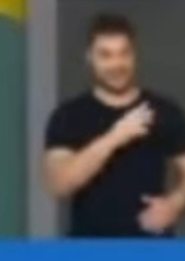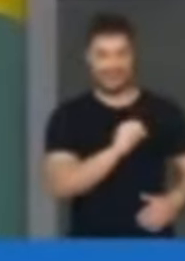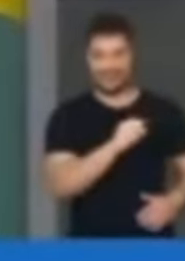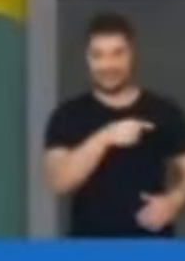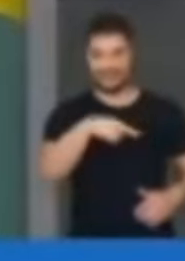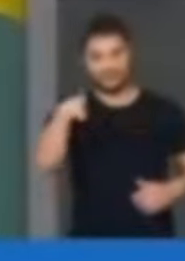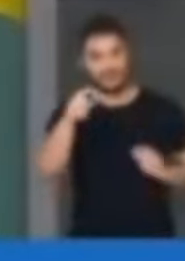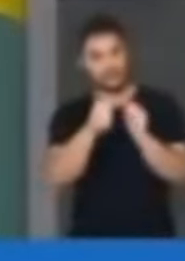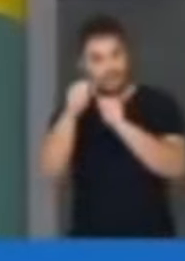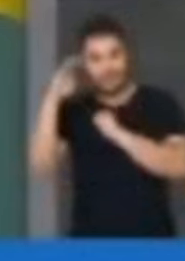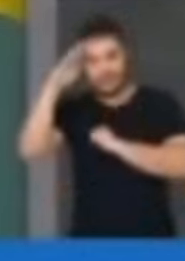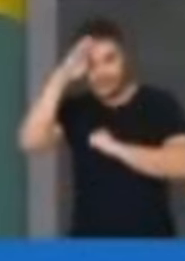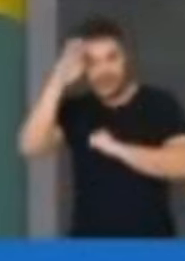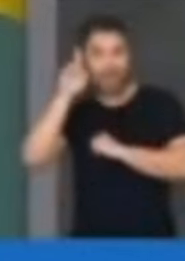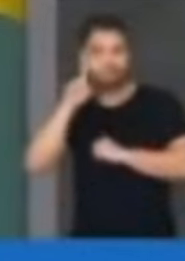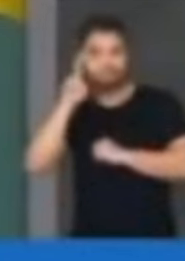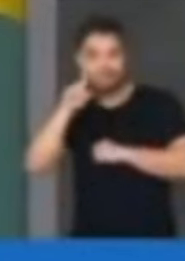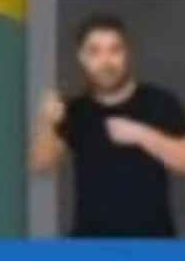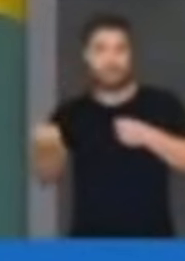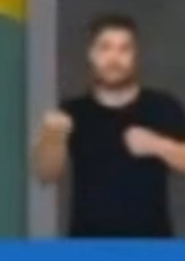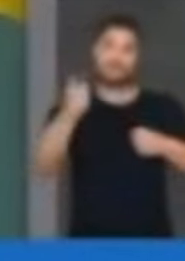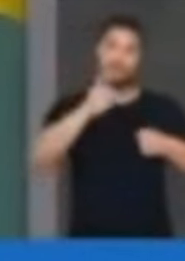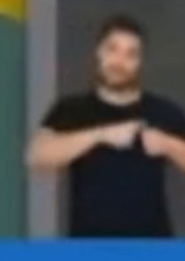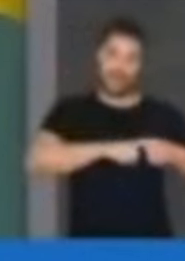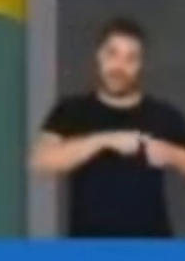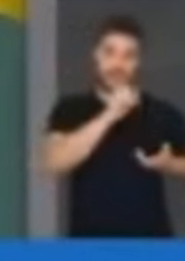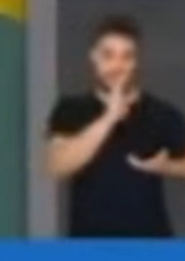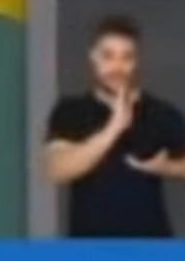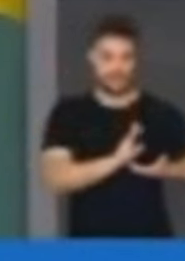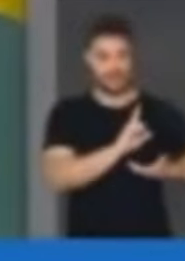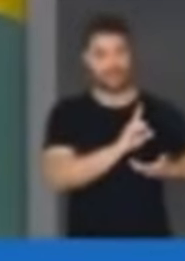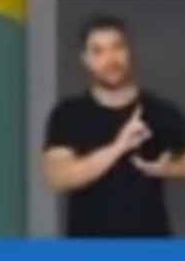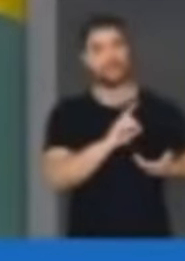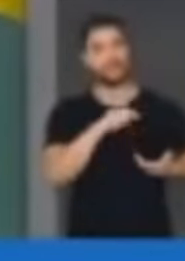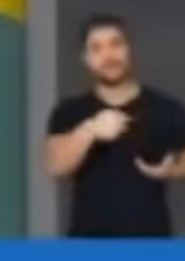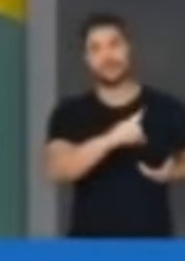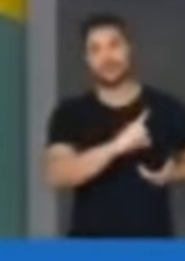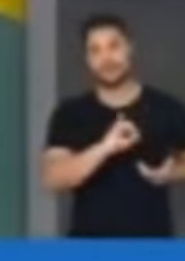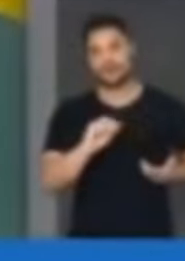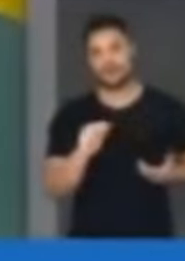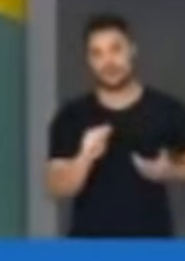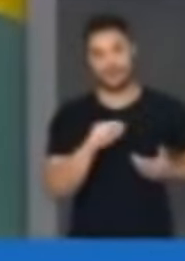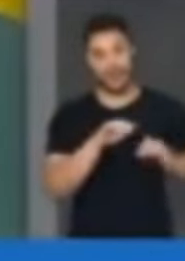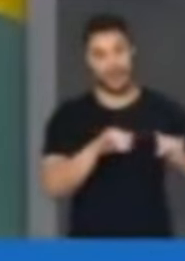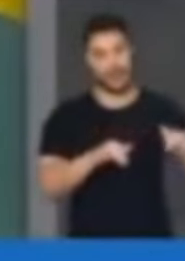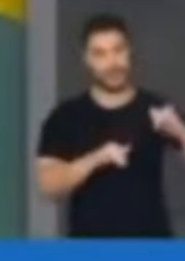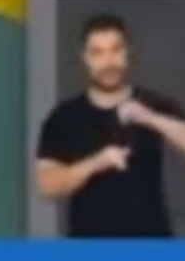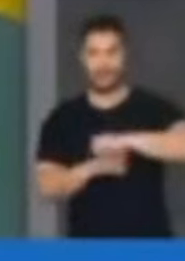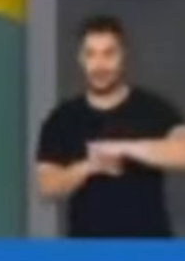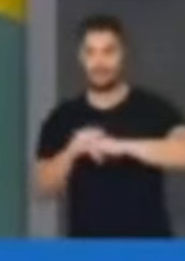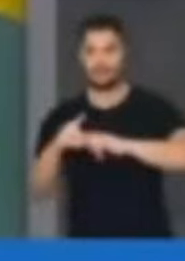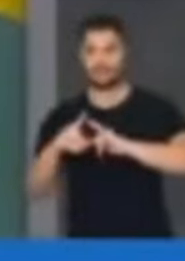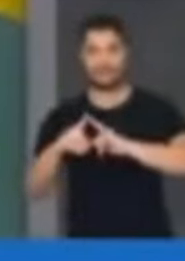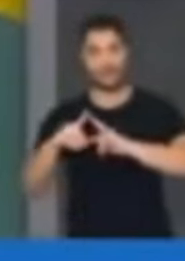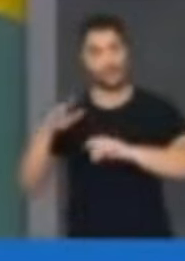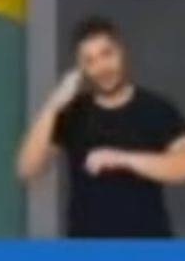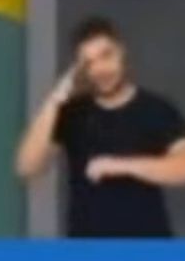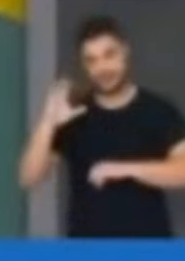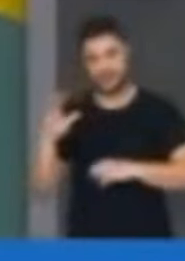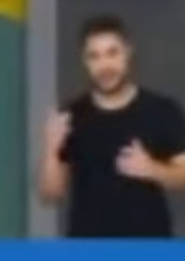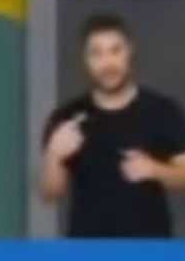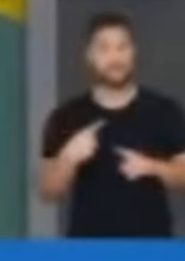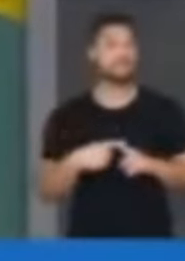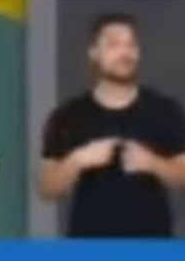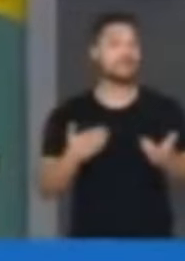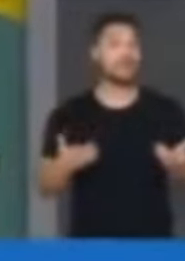para Orlando, depois voltar para o Brasil no dia seguinte e fazer um voo Brasília-Curitiba. Até porque, Gilvan, ele